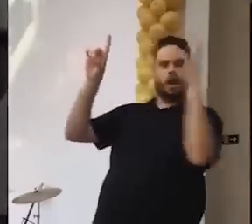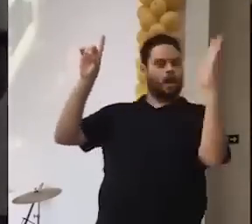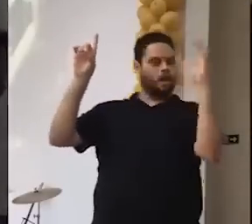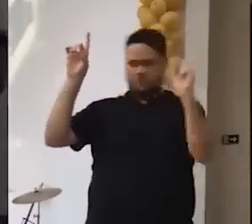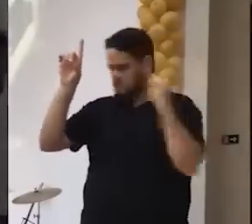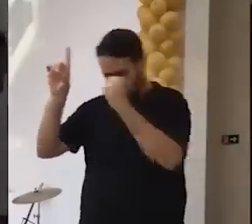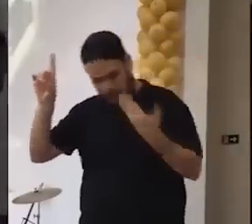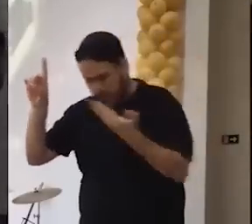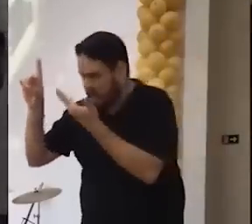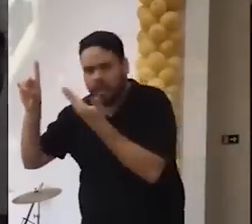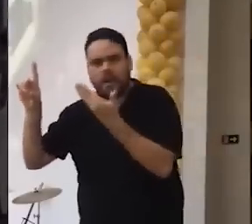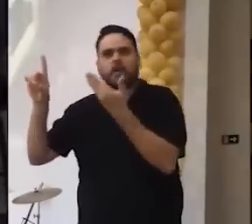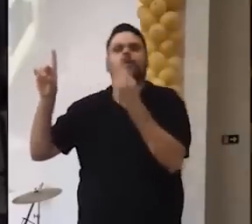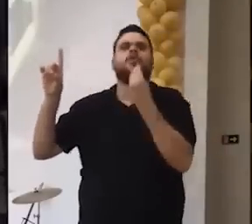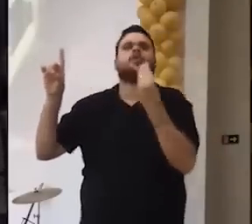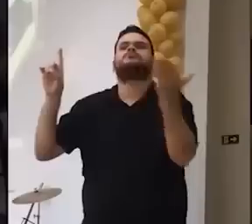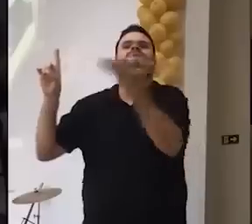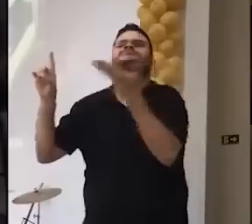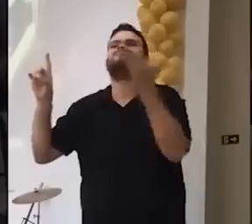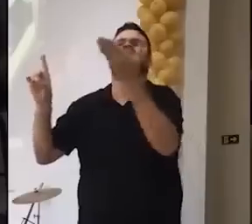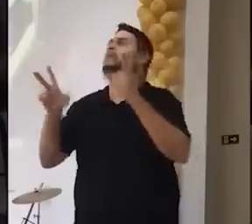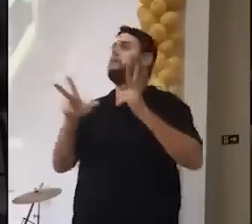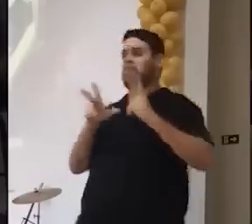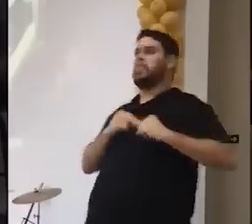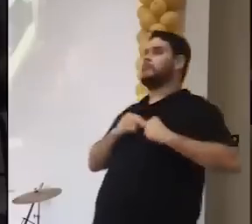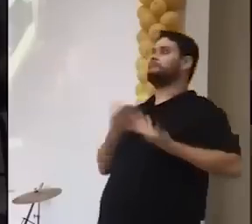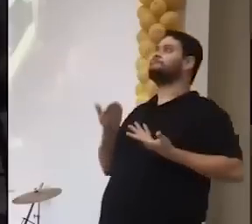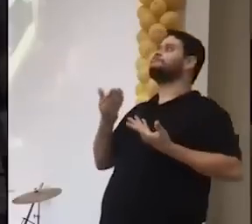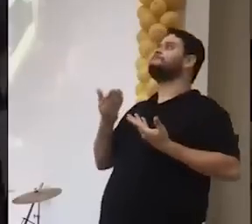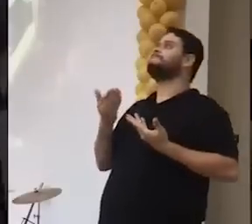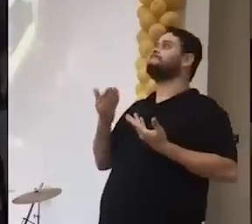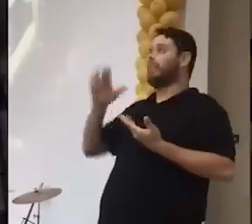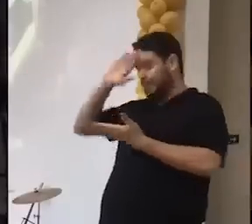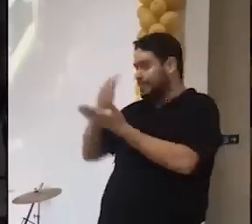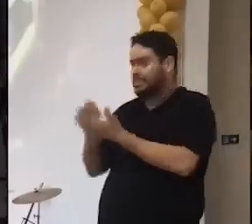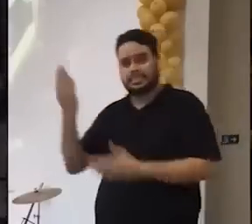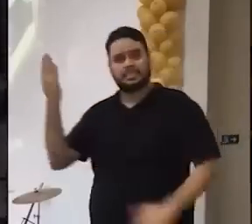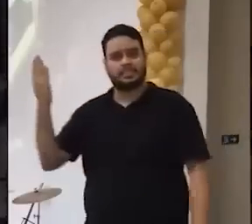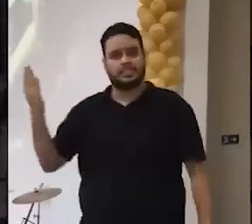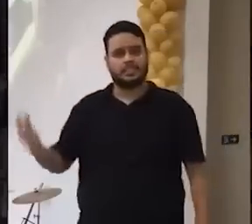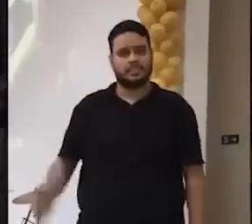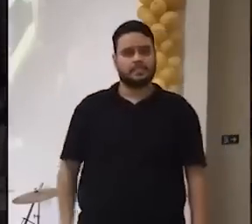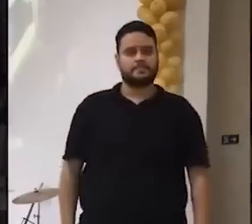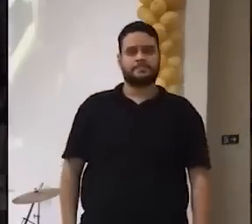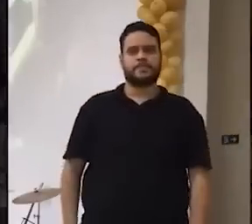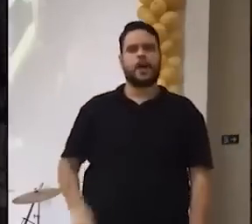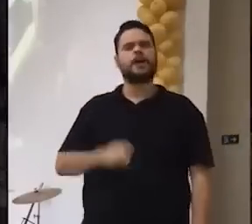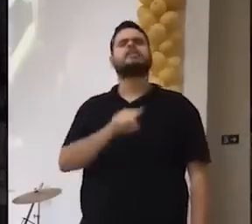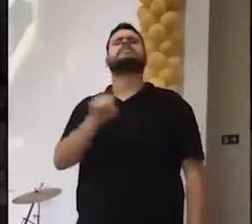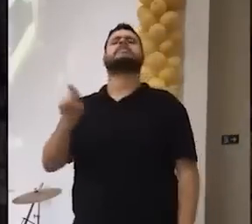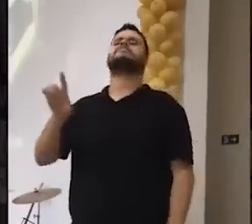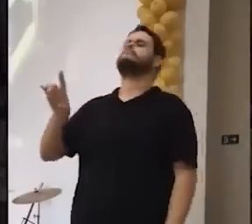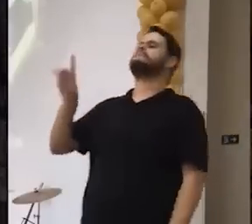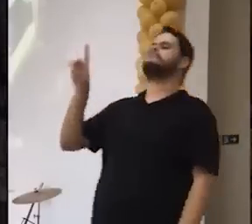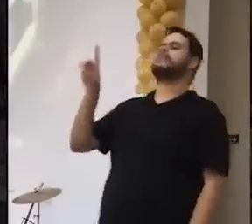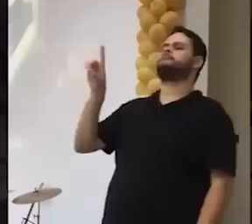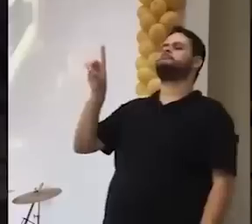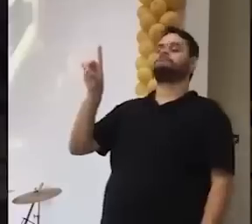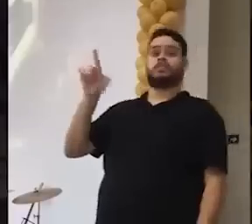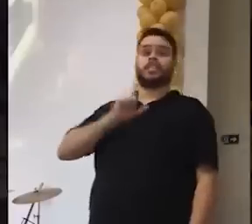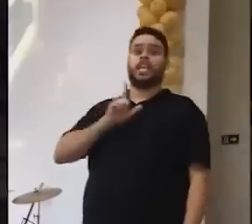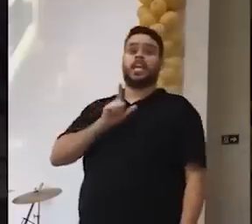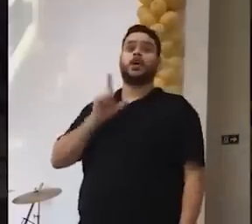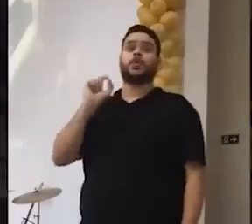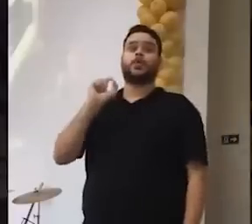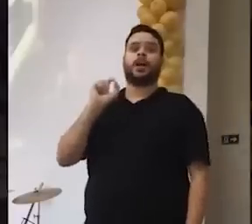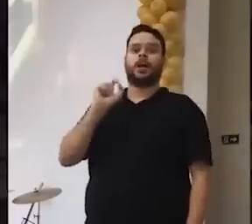é o seu Deus? Quão digno de confiança é o seu Deus? O seu Deus é aquele que mede as águas na concha da